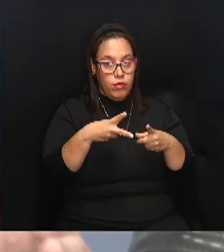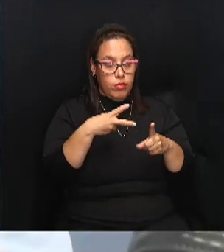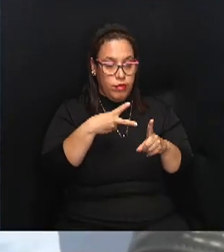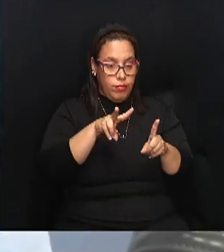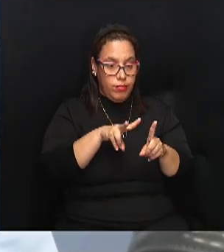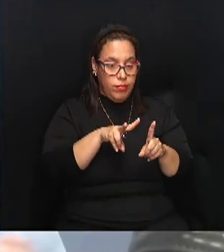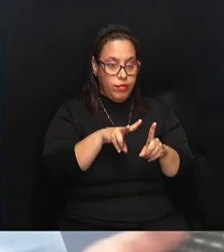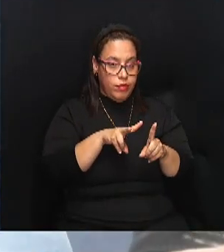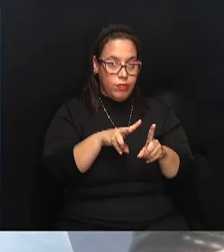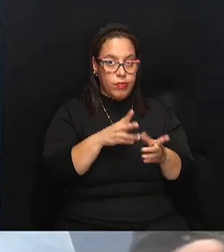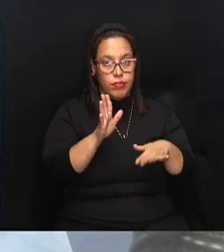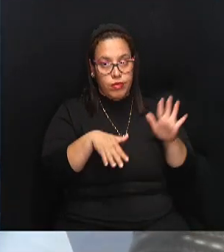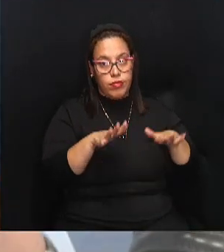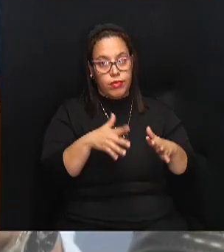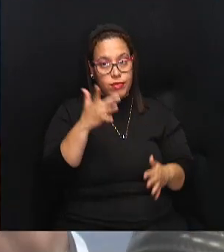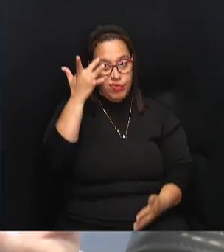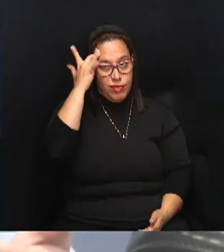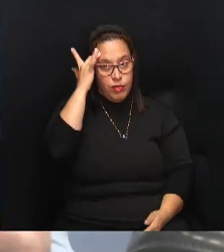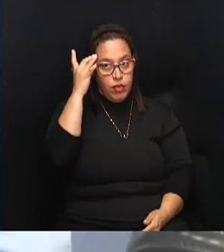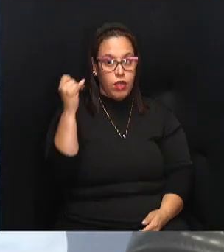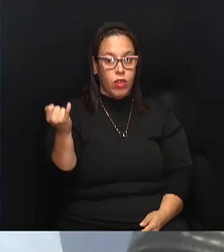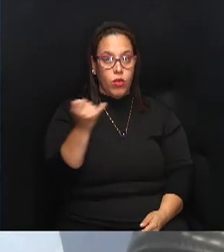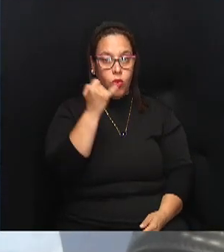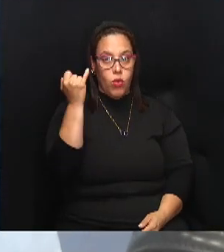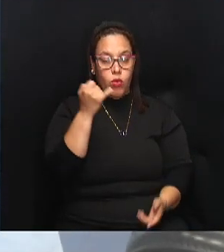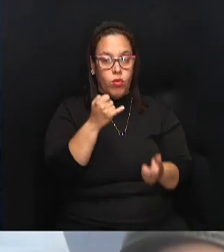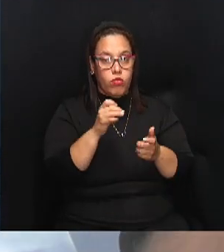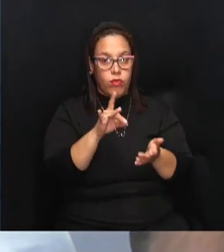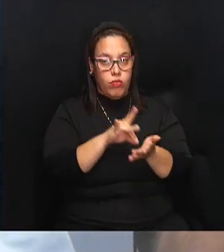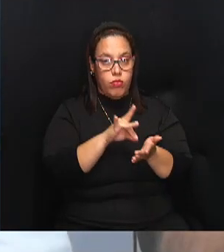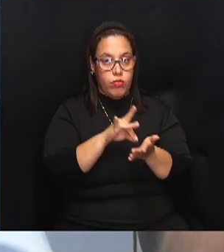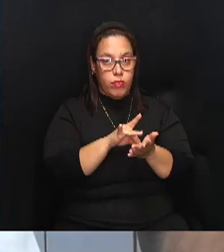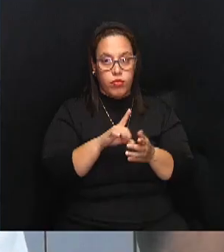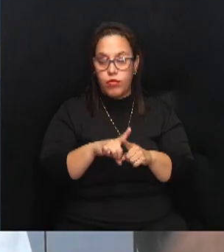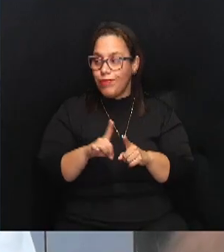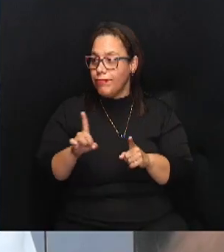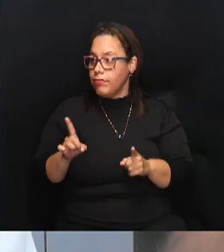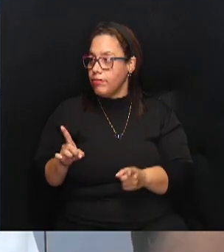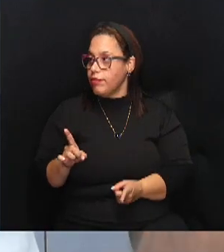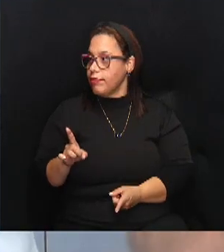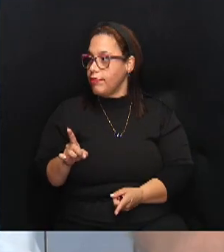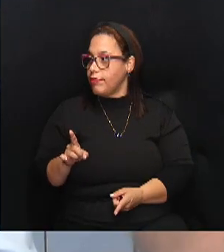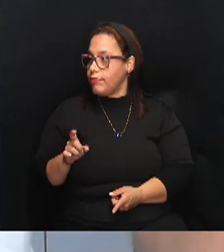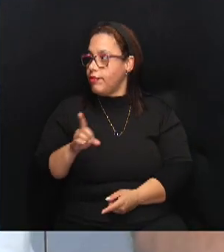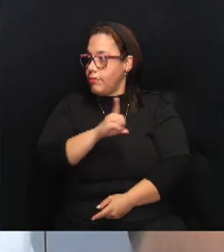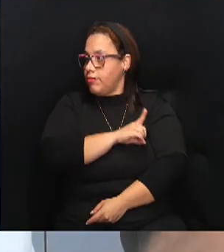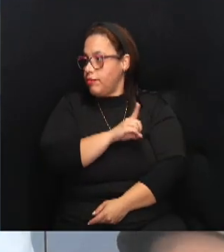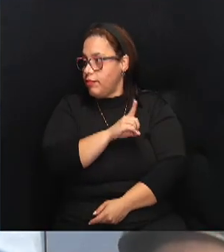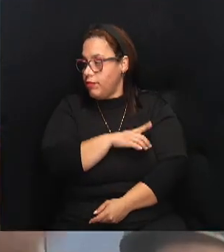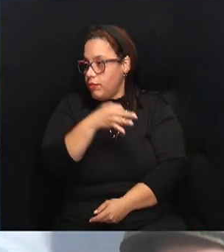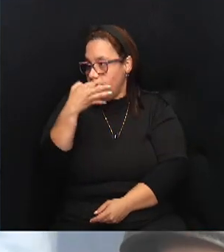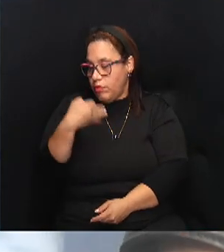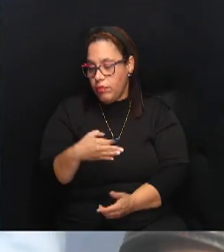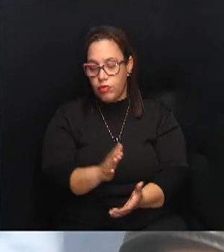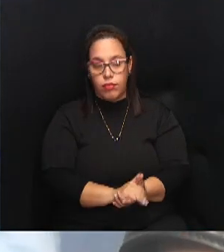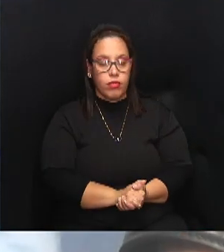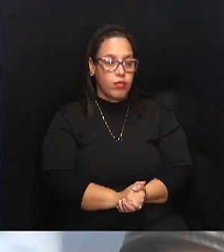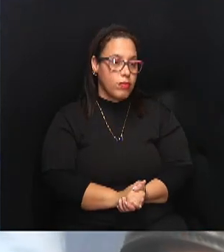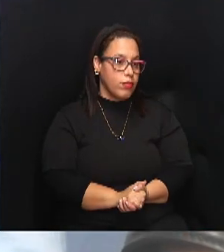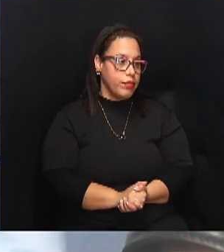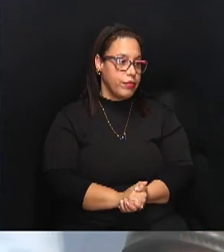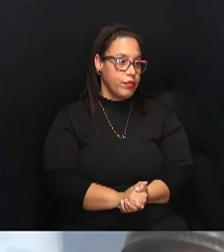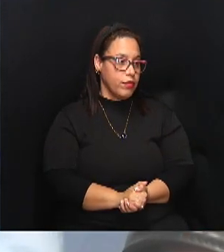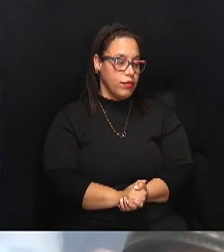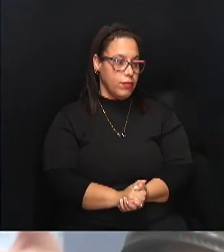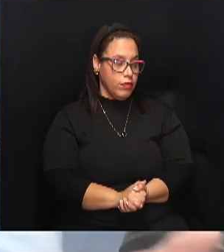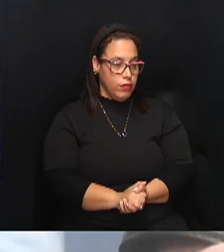linha. Eu acho que é importante o aumento de efetivo, mas talvez não com a atividade delegada, o correto seria, né? Mas se é a